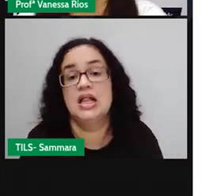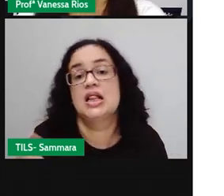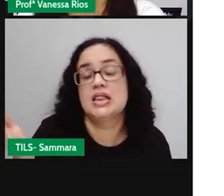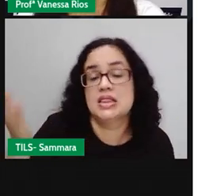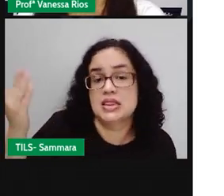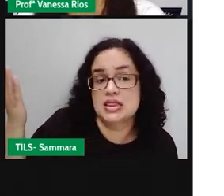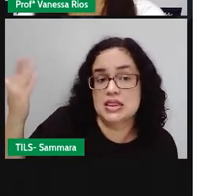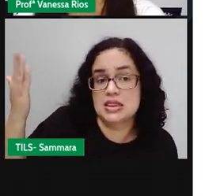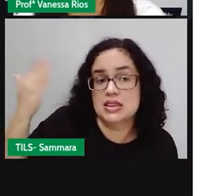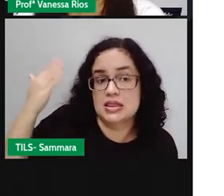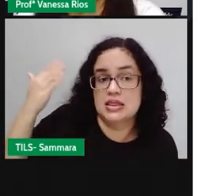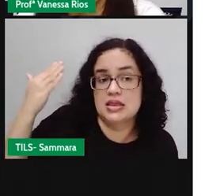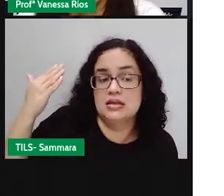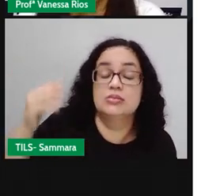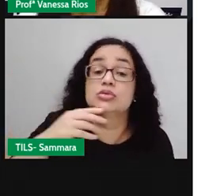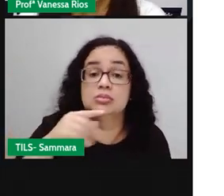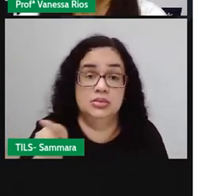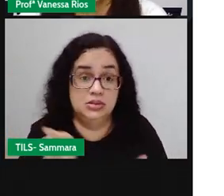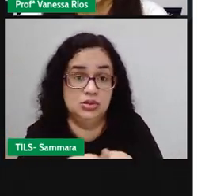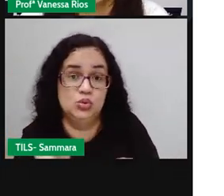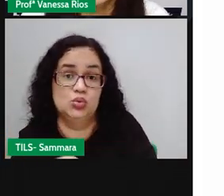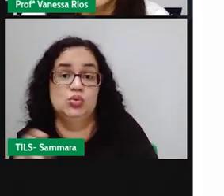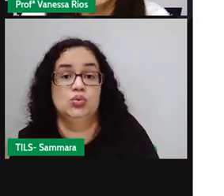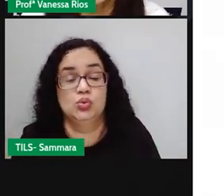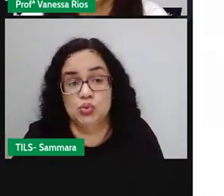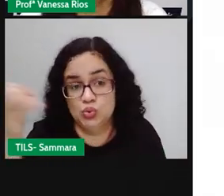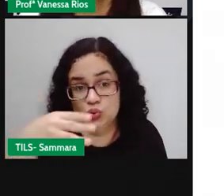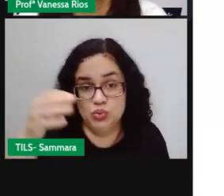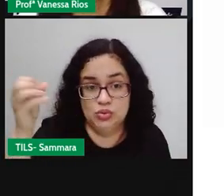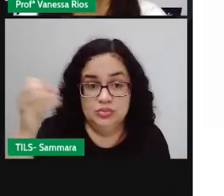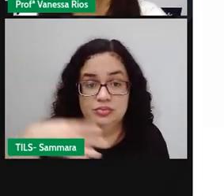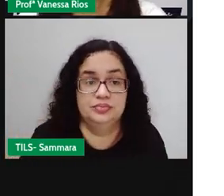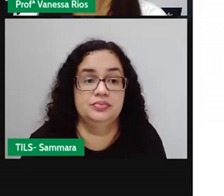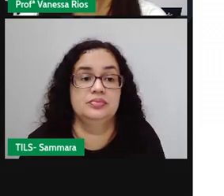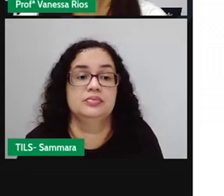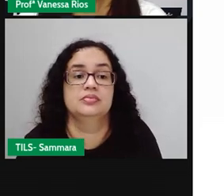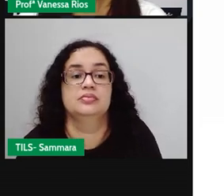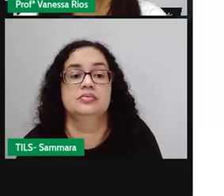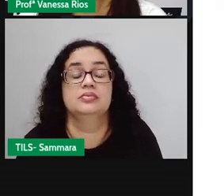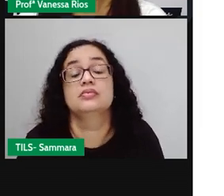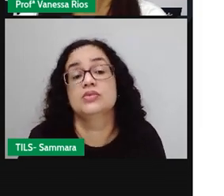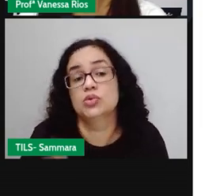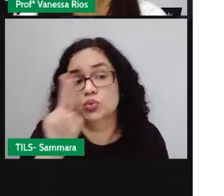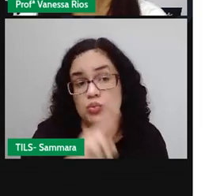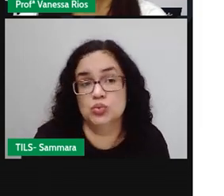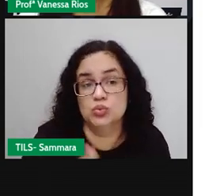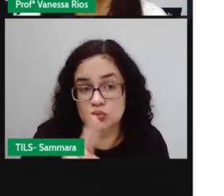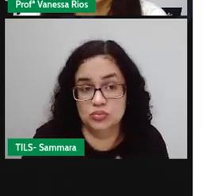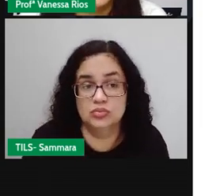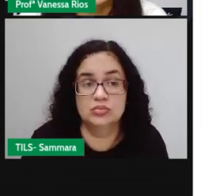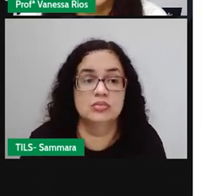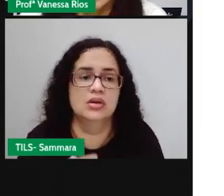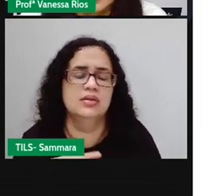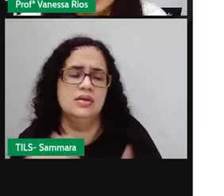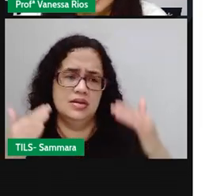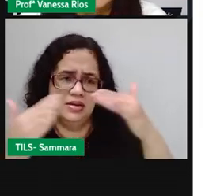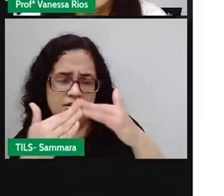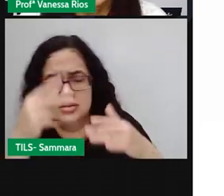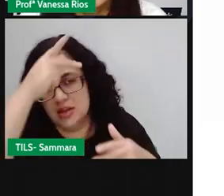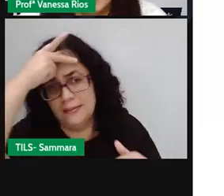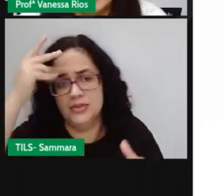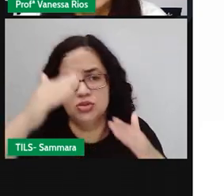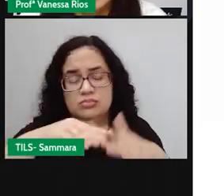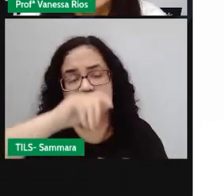antigos, existem modelos aí mais modernos, né, mais recentes, mas são modelos aí que eram produzidos até em casa mesmo,